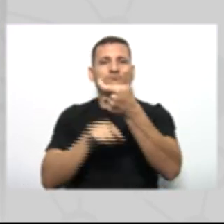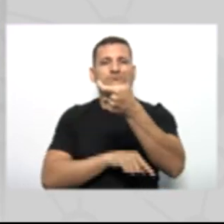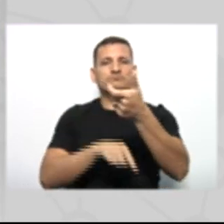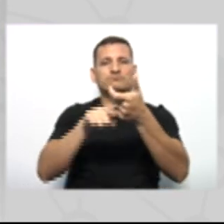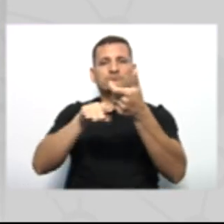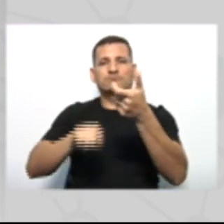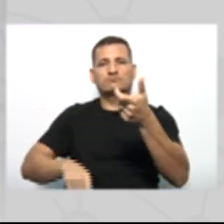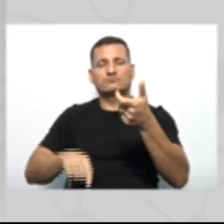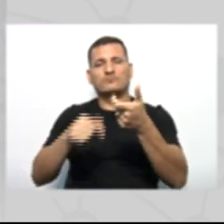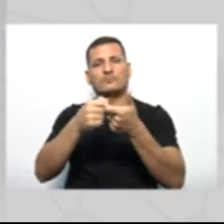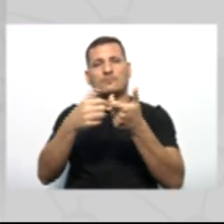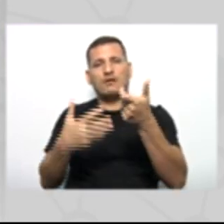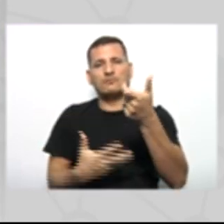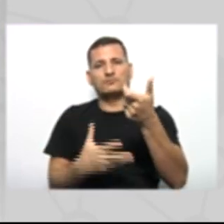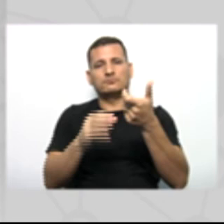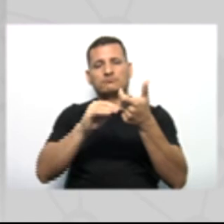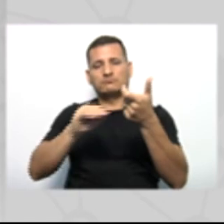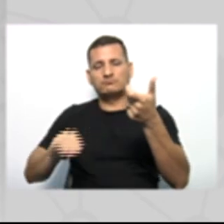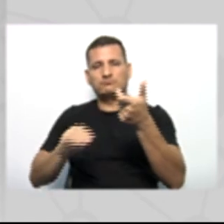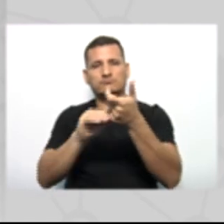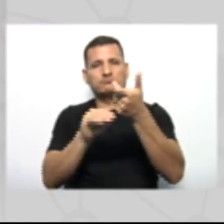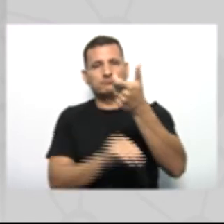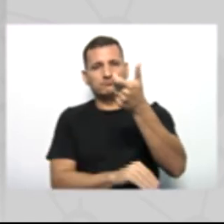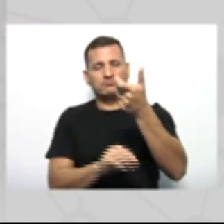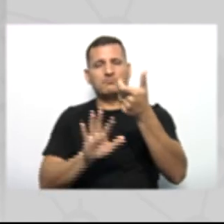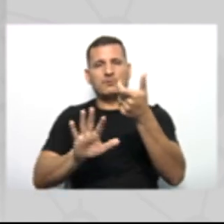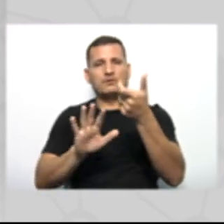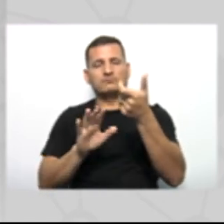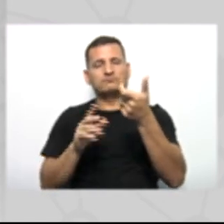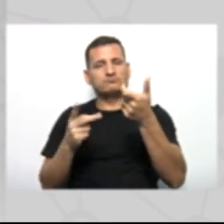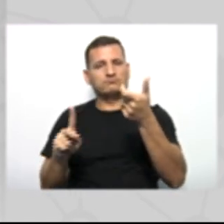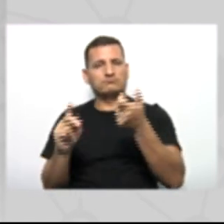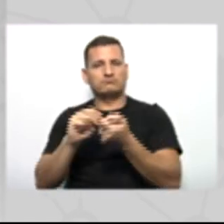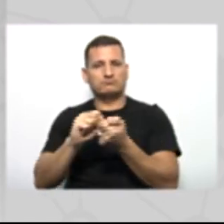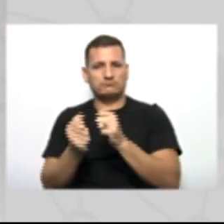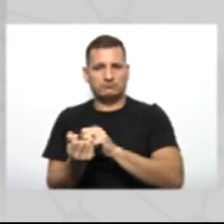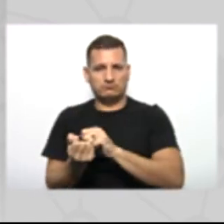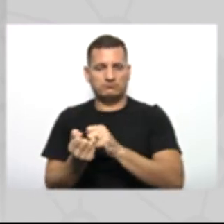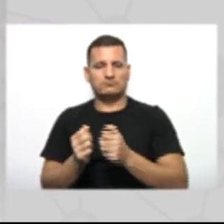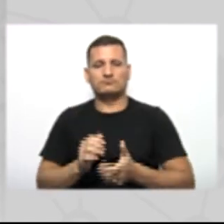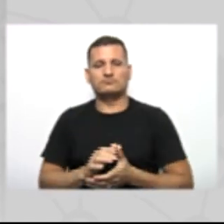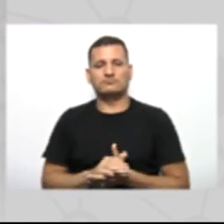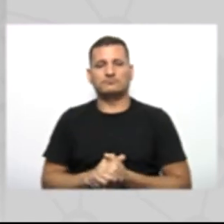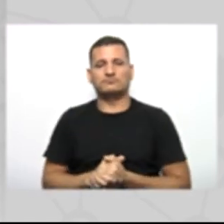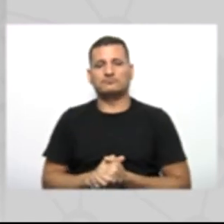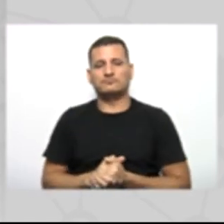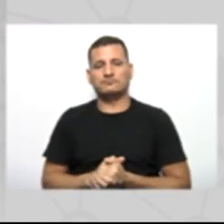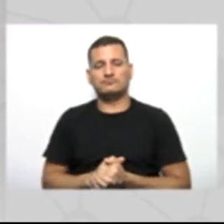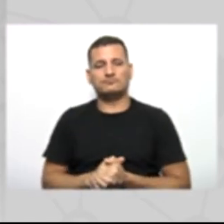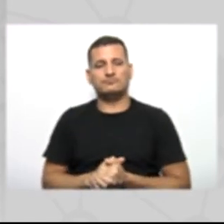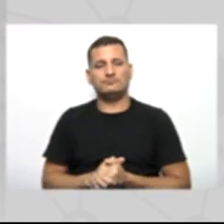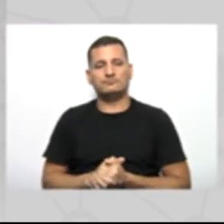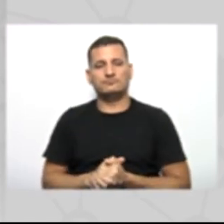faz suas próprias adaptações. Por exemplo, vou criar aqui a classe